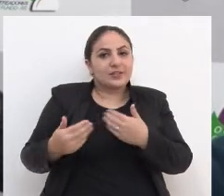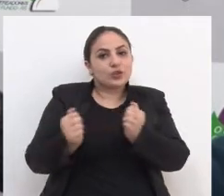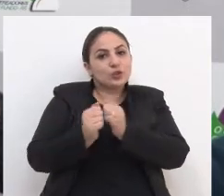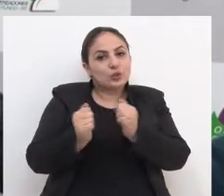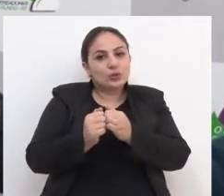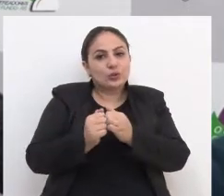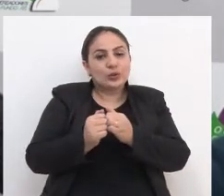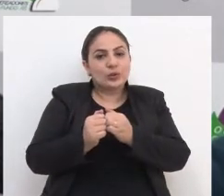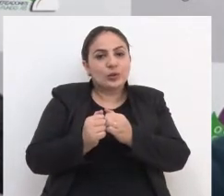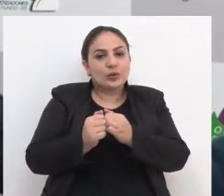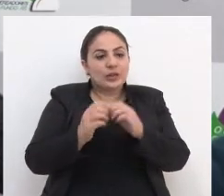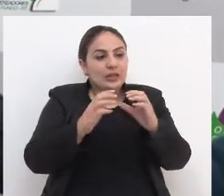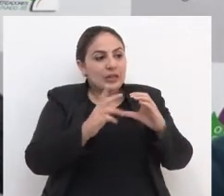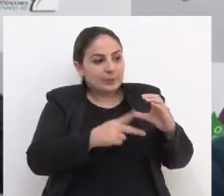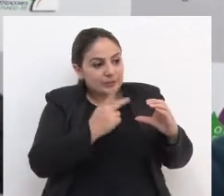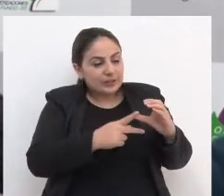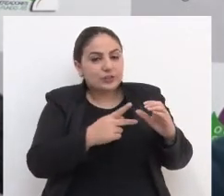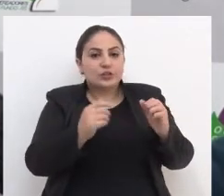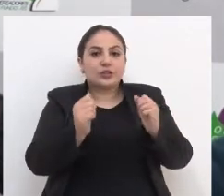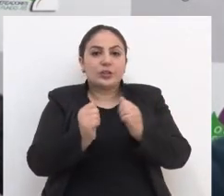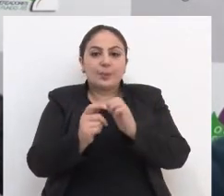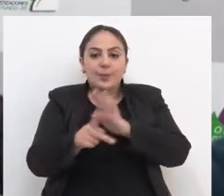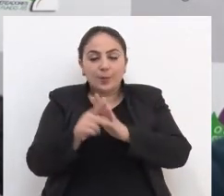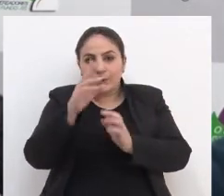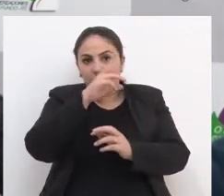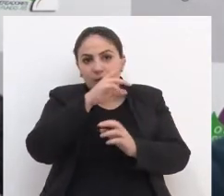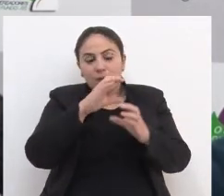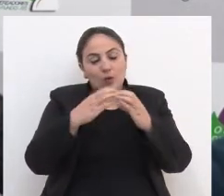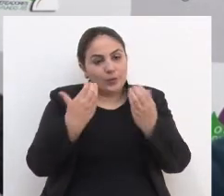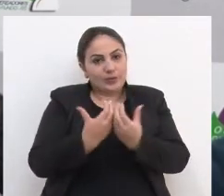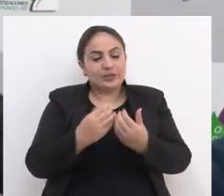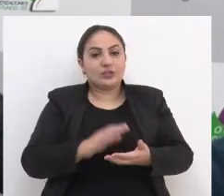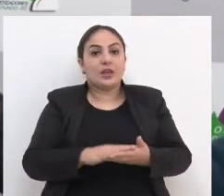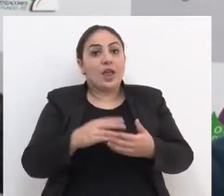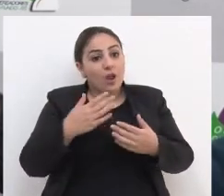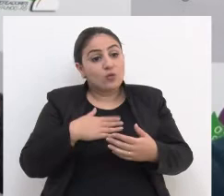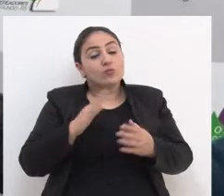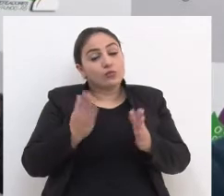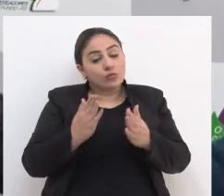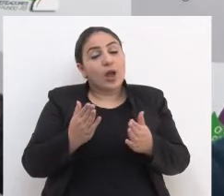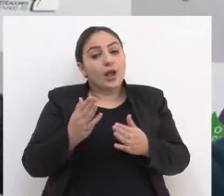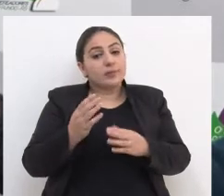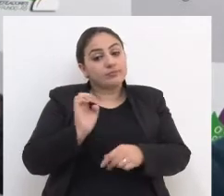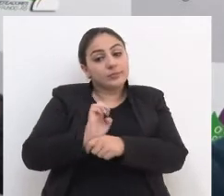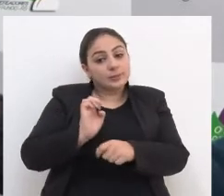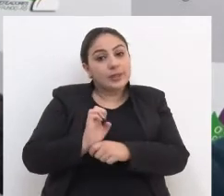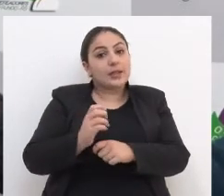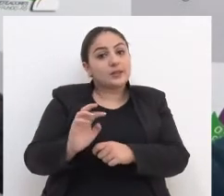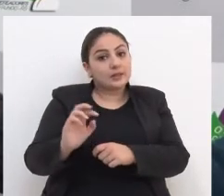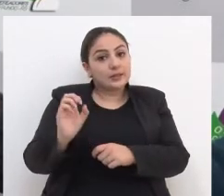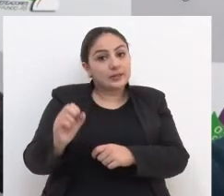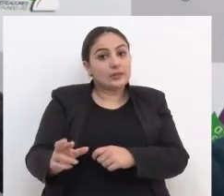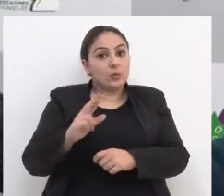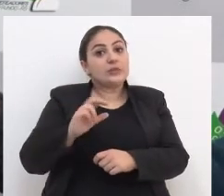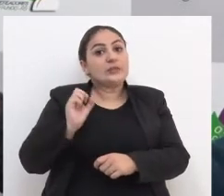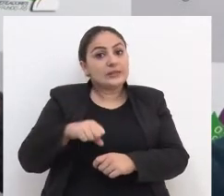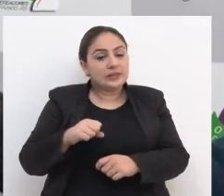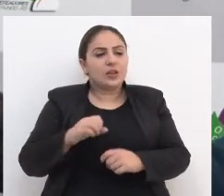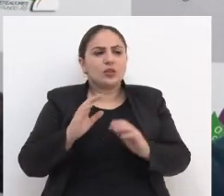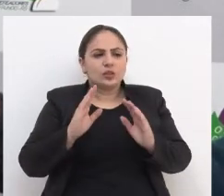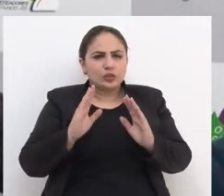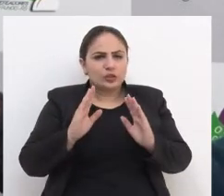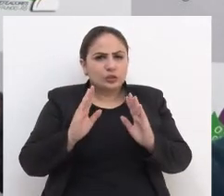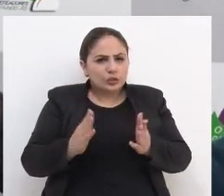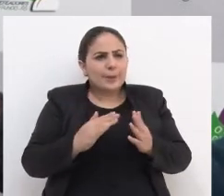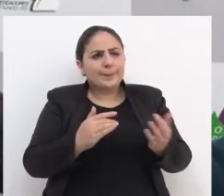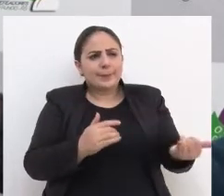própria comunidade nos projetos referentes ao Executivo. Então, eu já esperava assim, né? Já havia sido